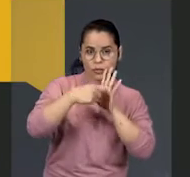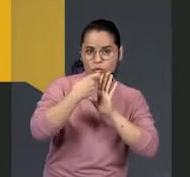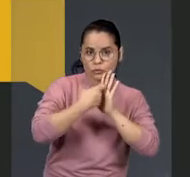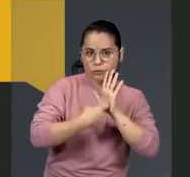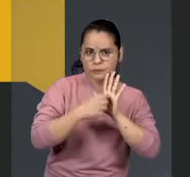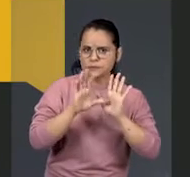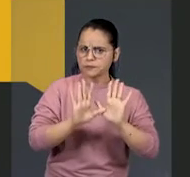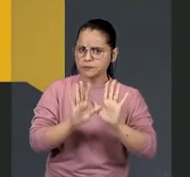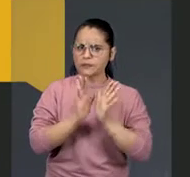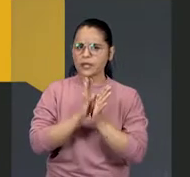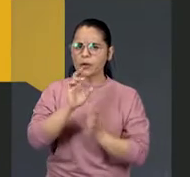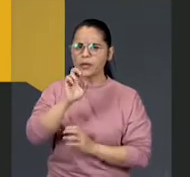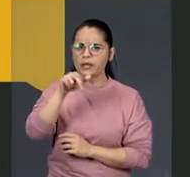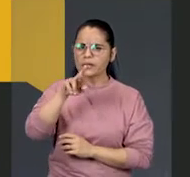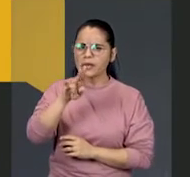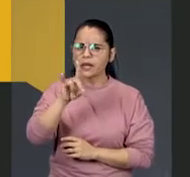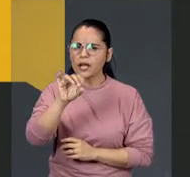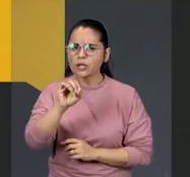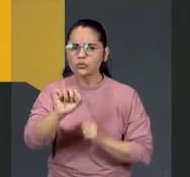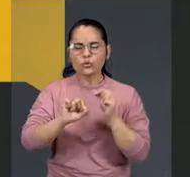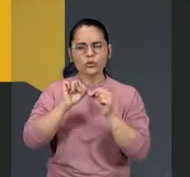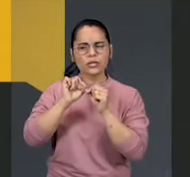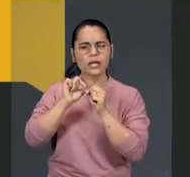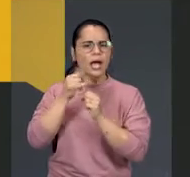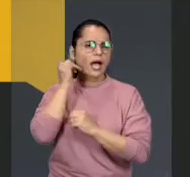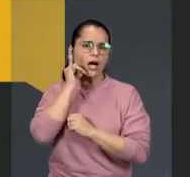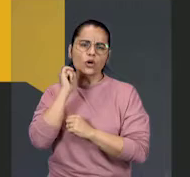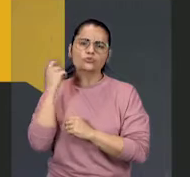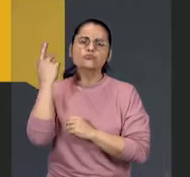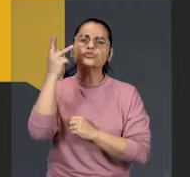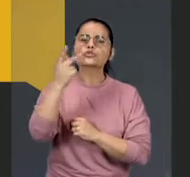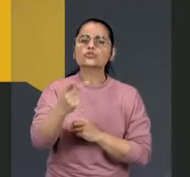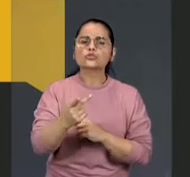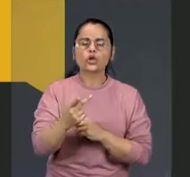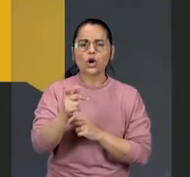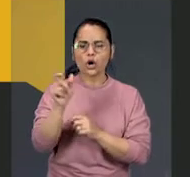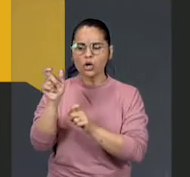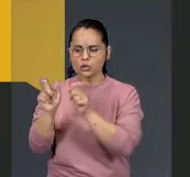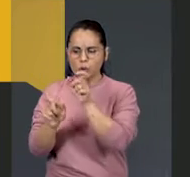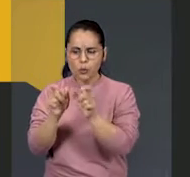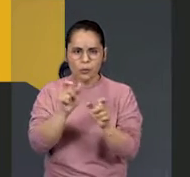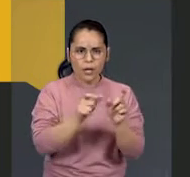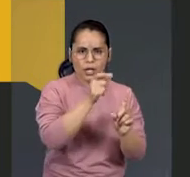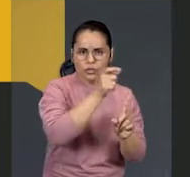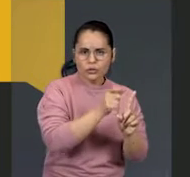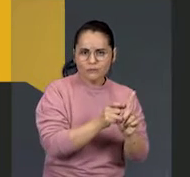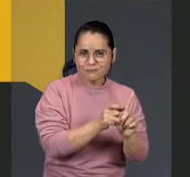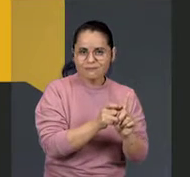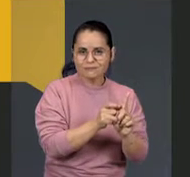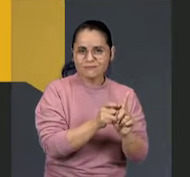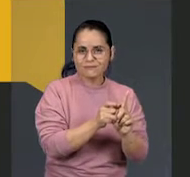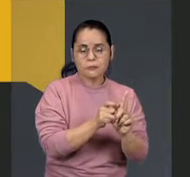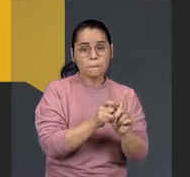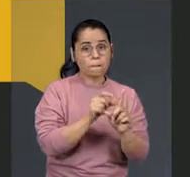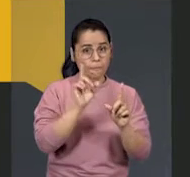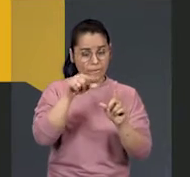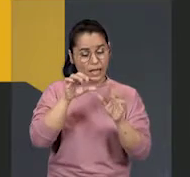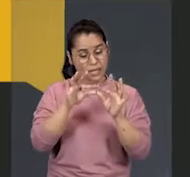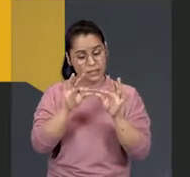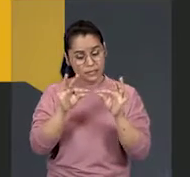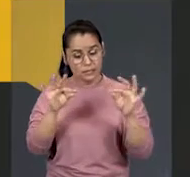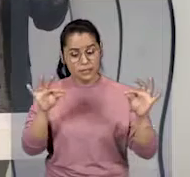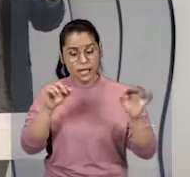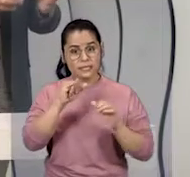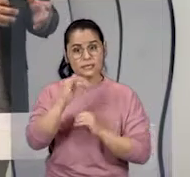o enredo é o próprio desenrolar da história com seus personagens. Ele é considerado linear